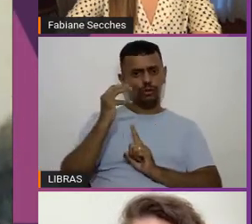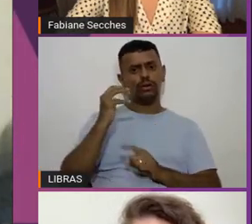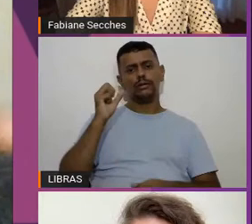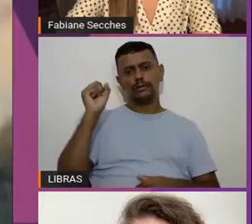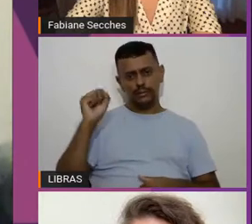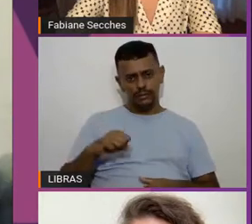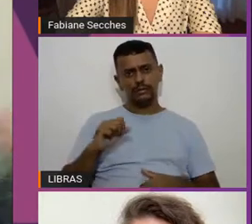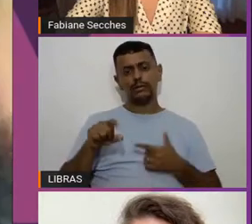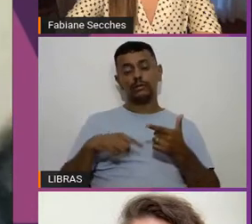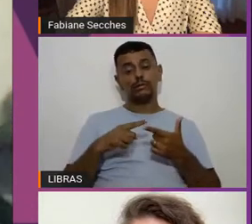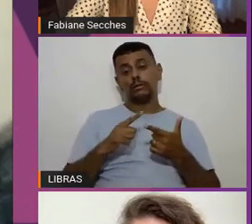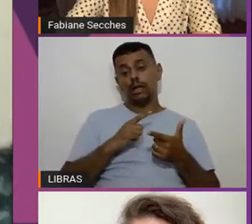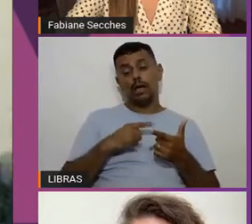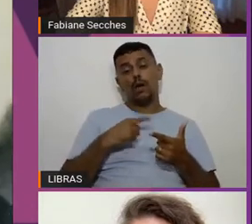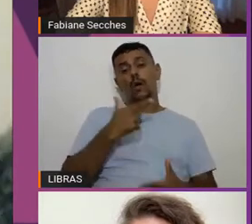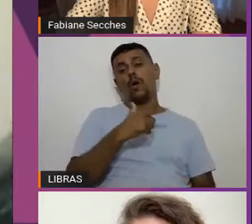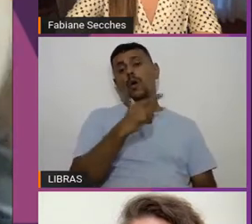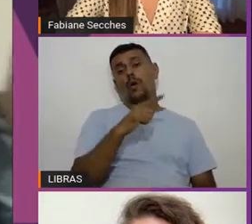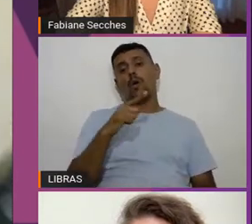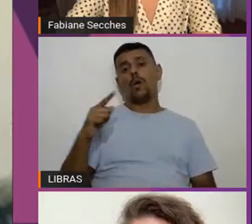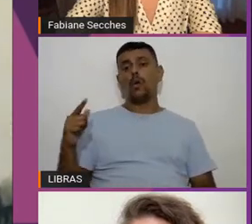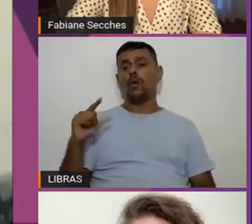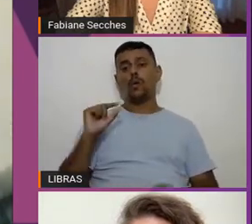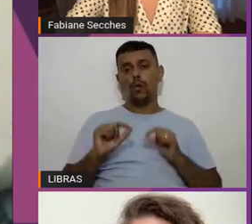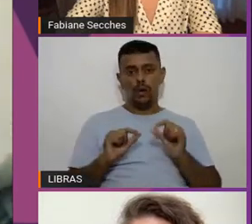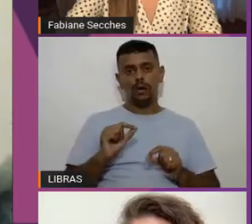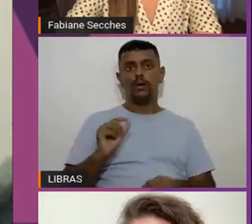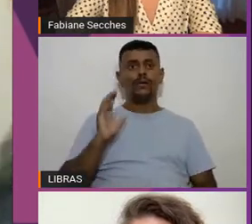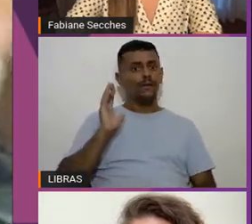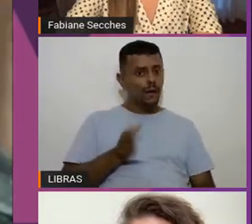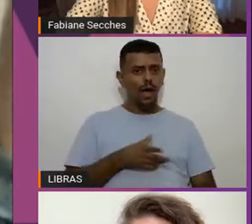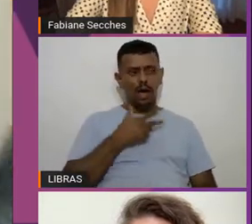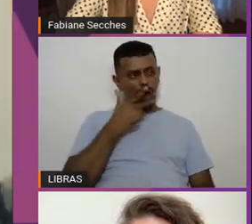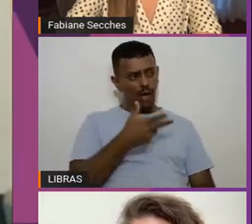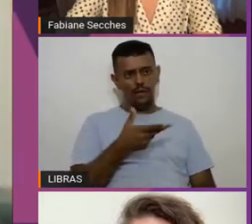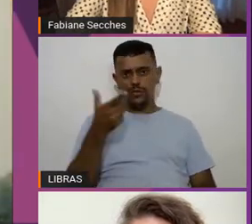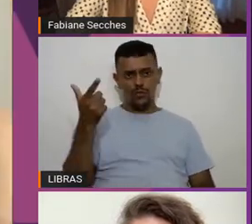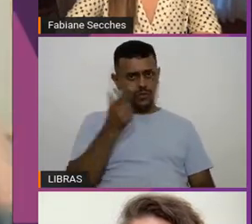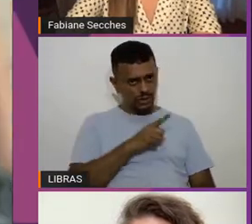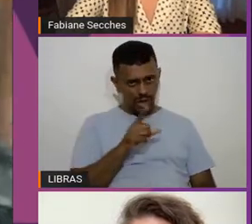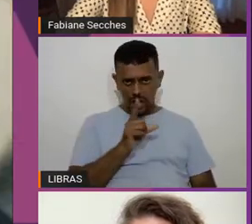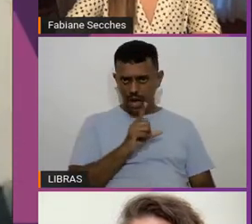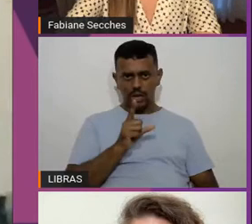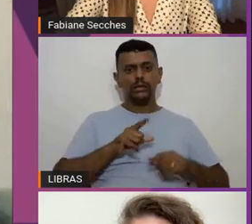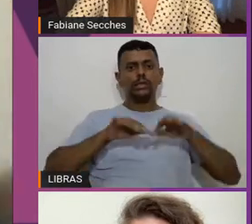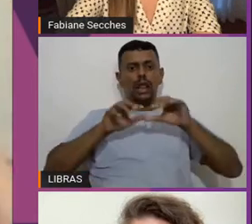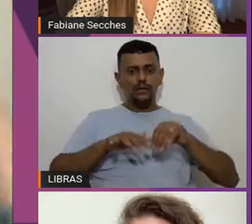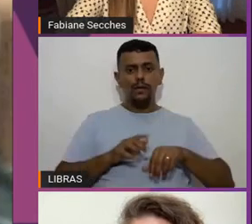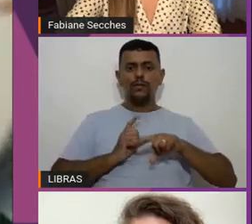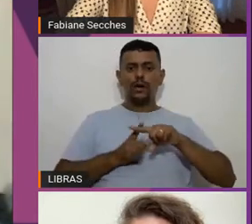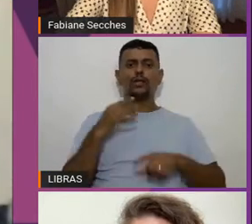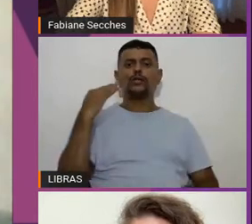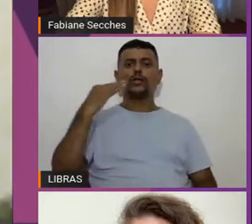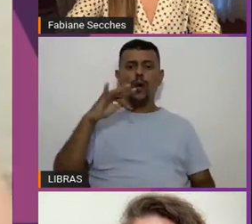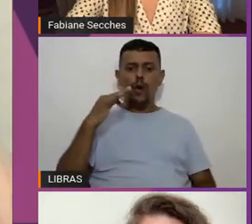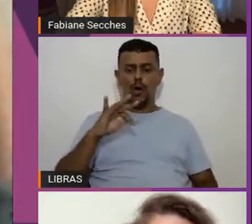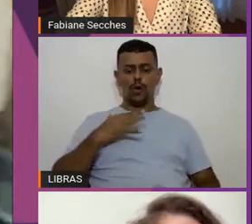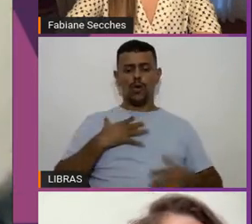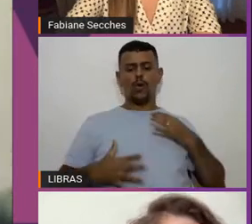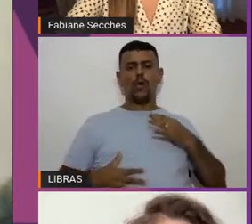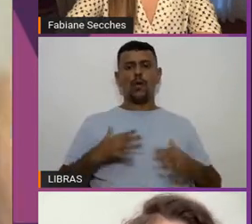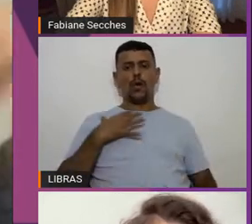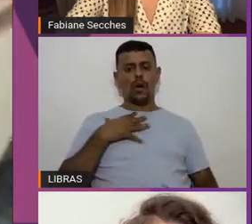nos diários o casca ele passa o tempo todo dizendo que ele não consegue escrever porque ele tá com dor no corpo que tem dores no corpo ele tem